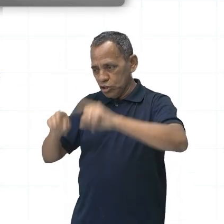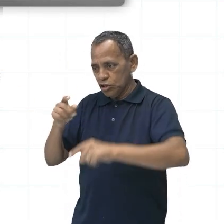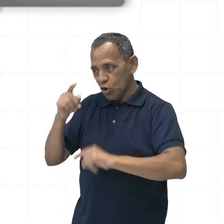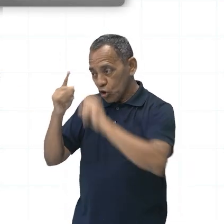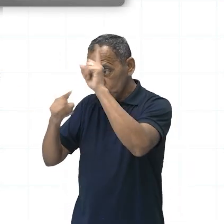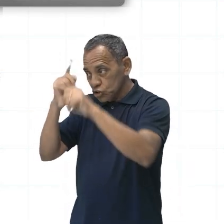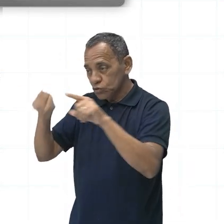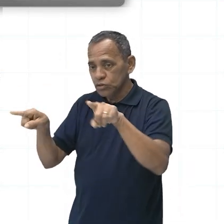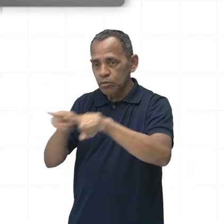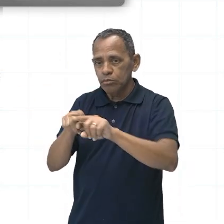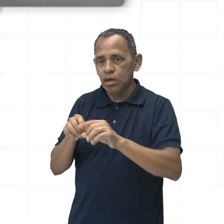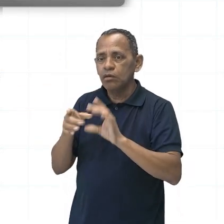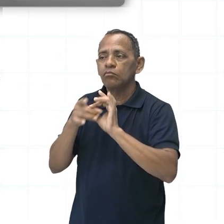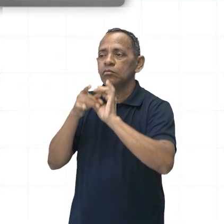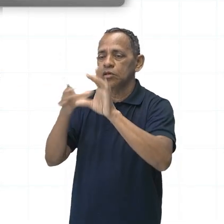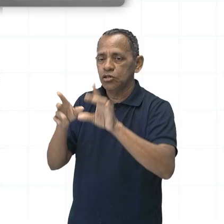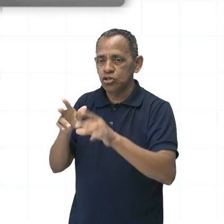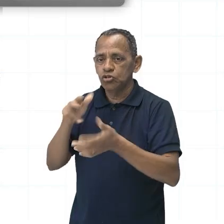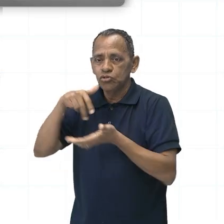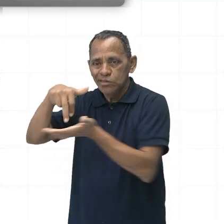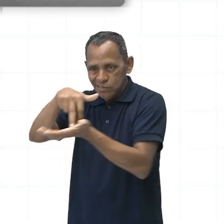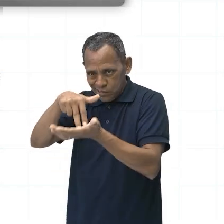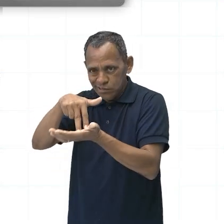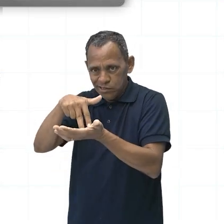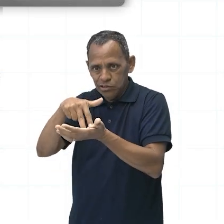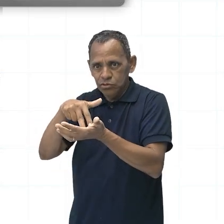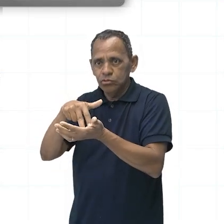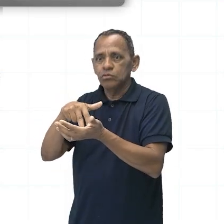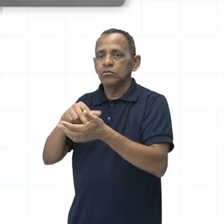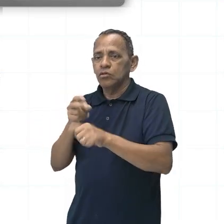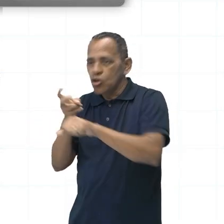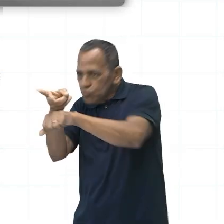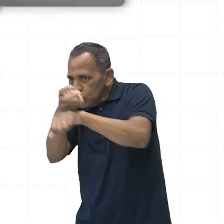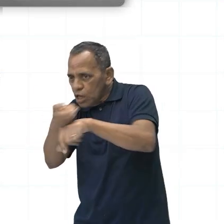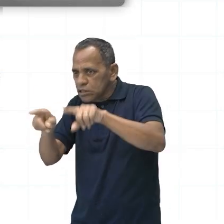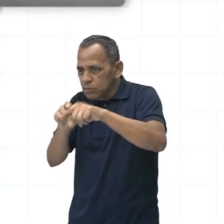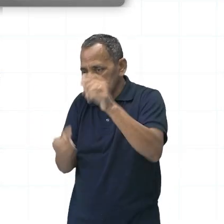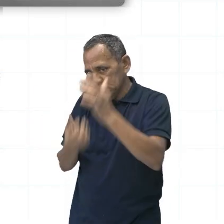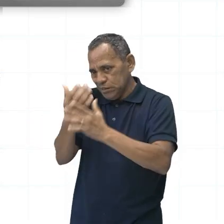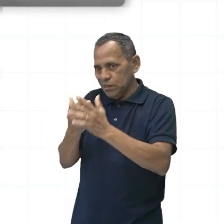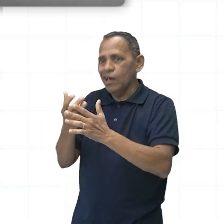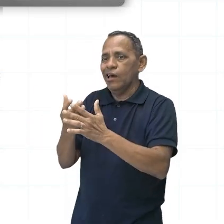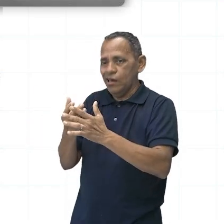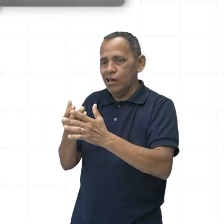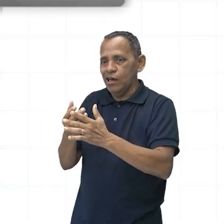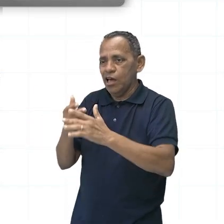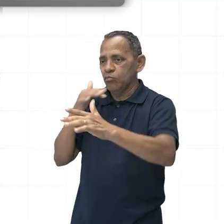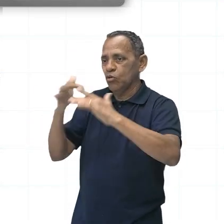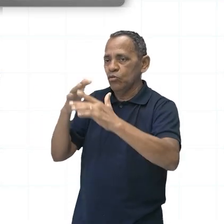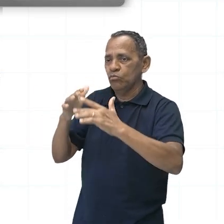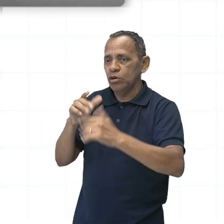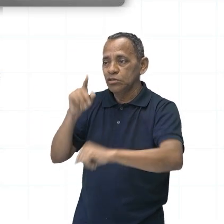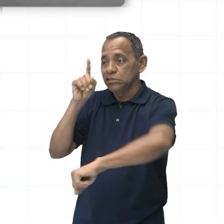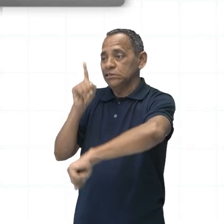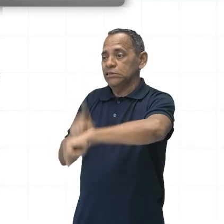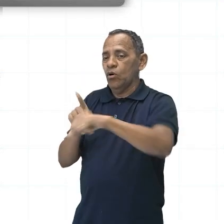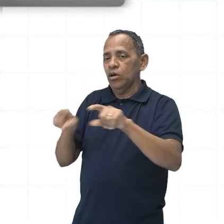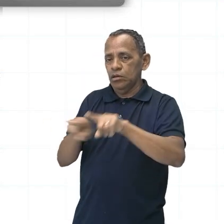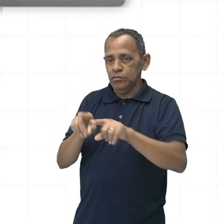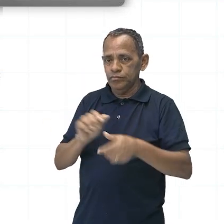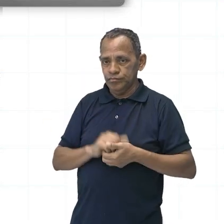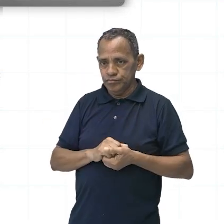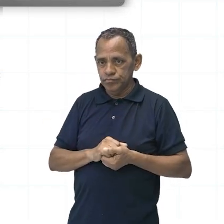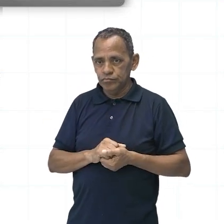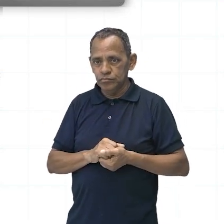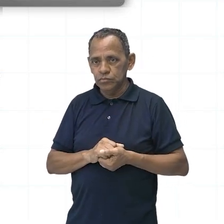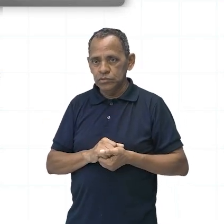criativa, permitindo ao dançarino explorar e criar movimentos em tempo real. Gente, essa improvisação, ela